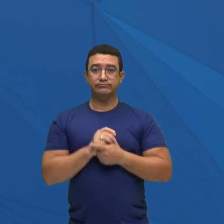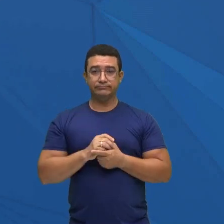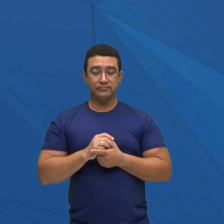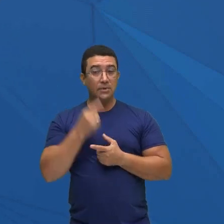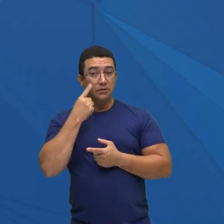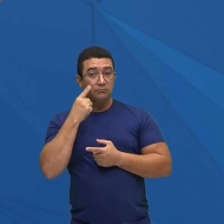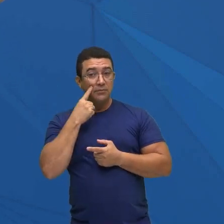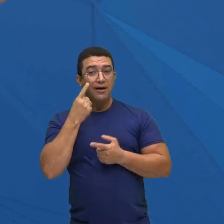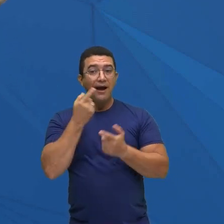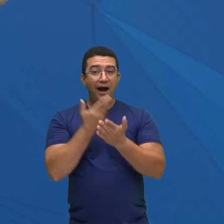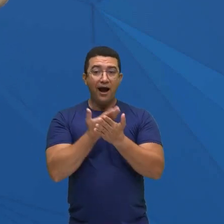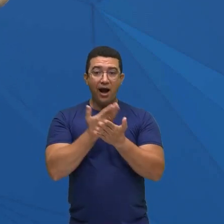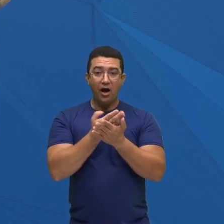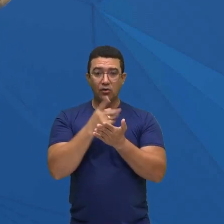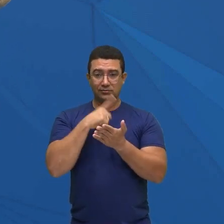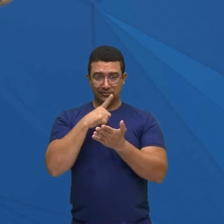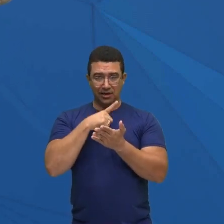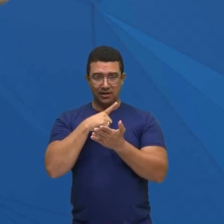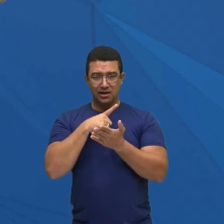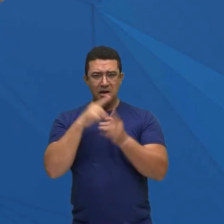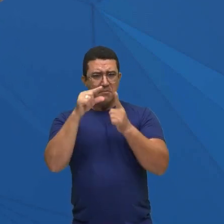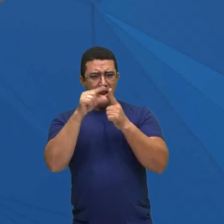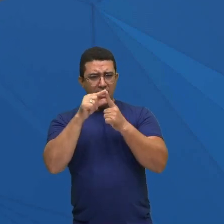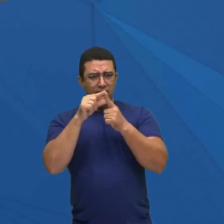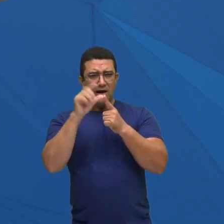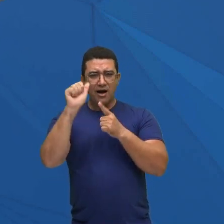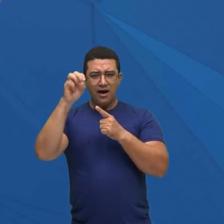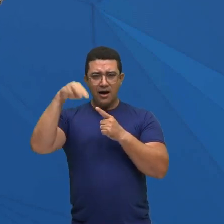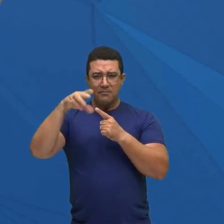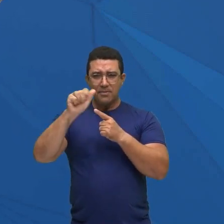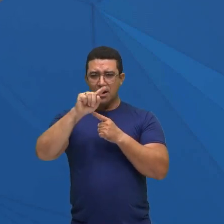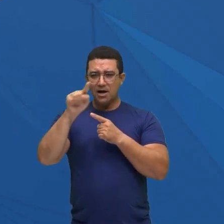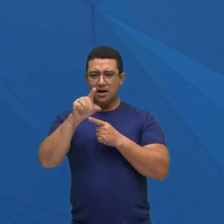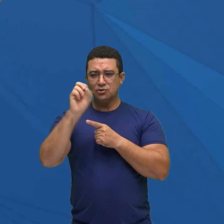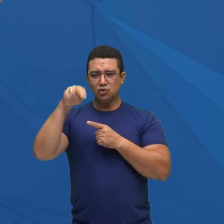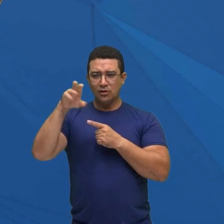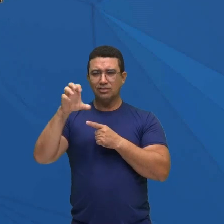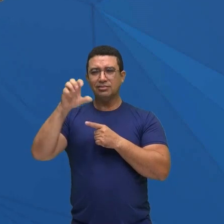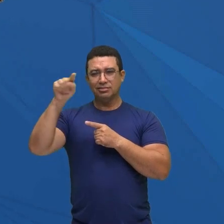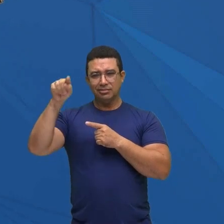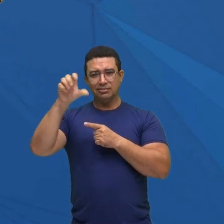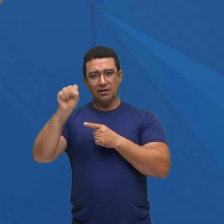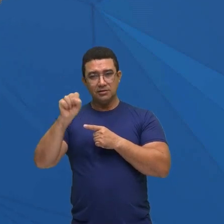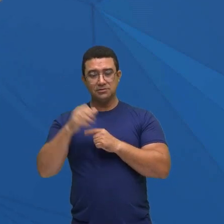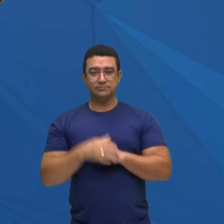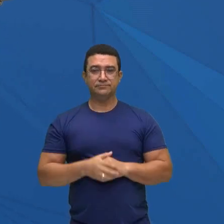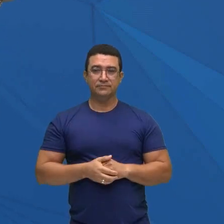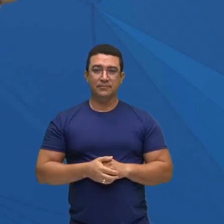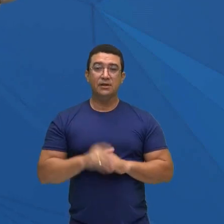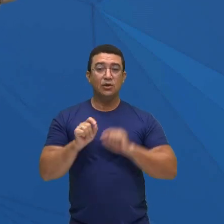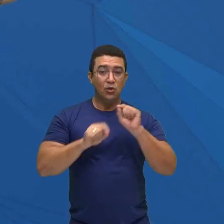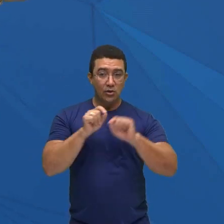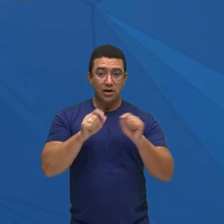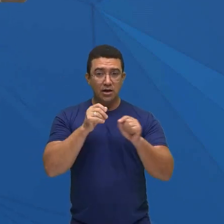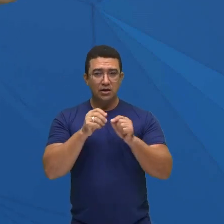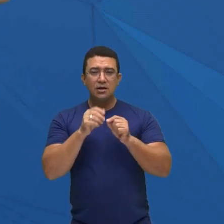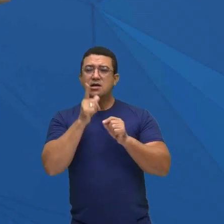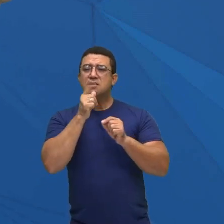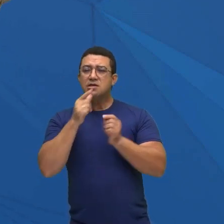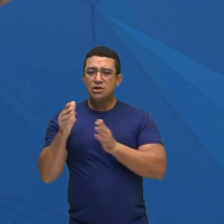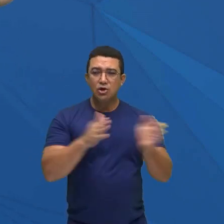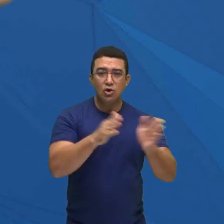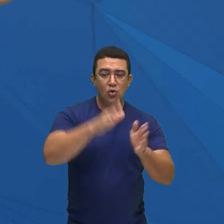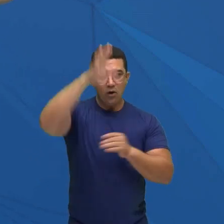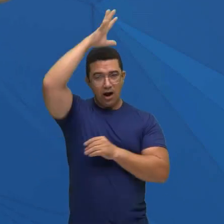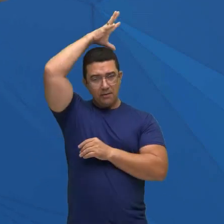o amazonês bem presente. Olha só. Pô, o rio Amazonas é maceta. Você acha que essa palavra